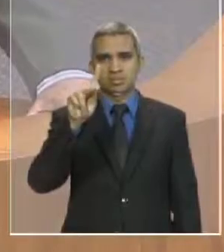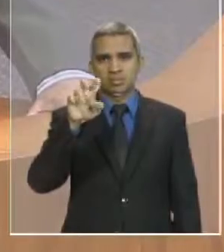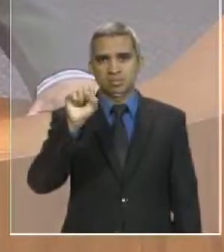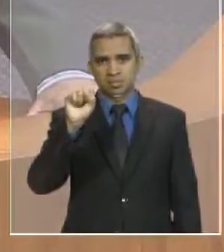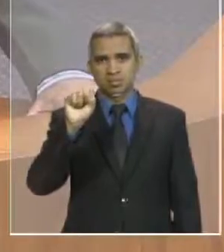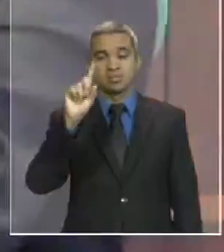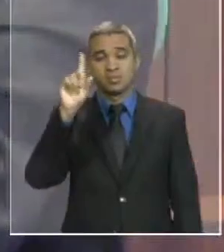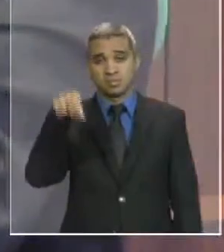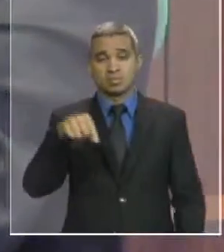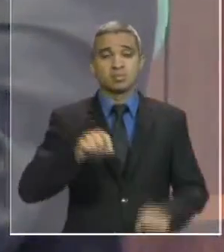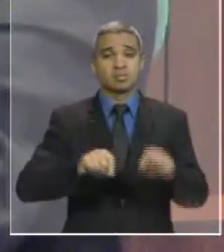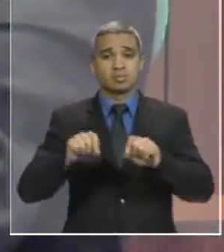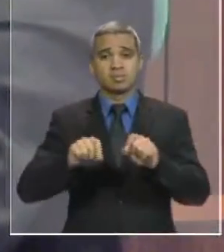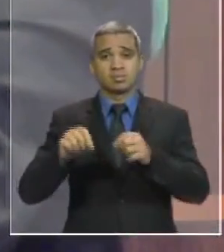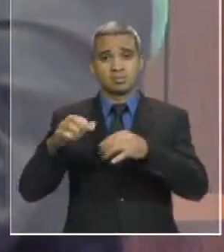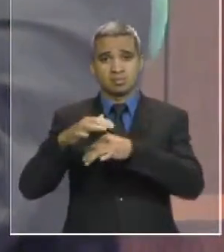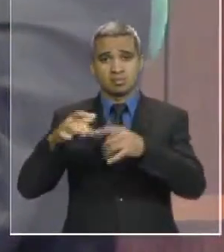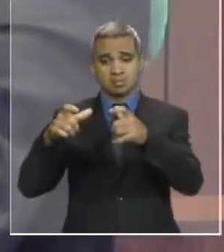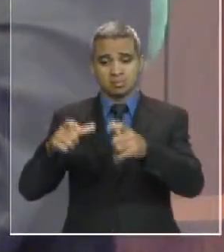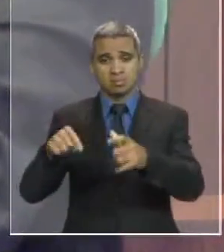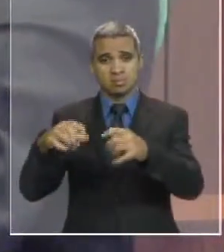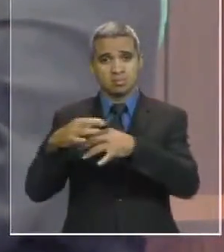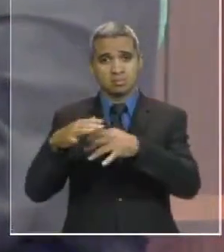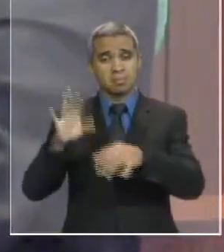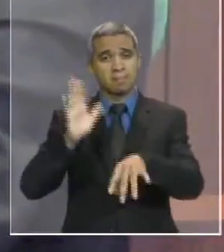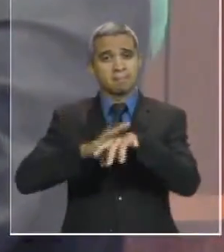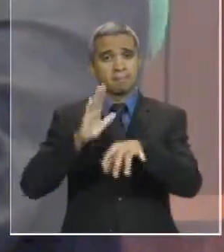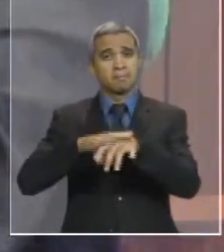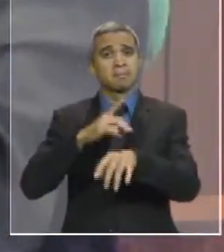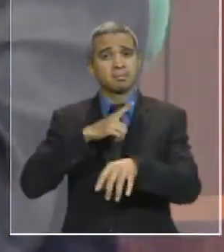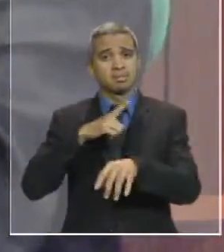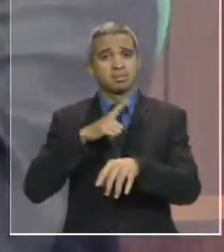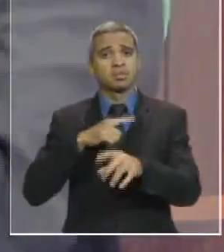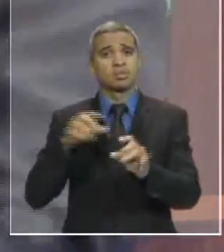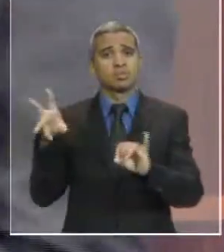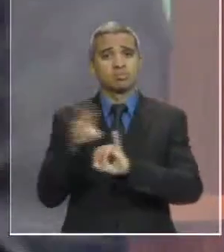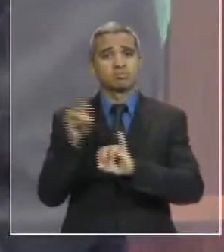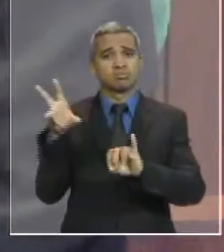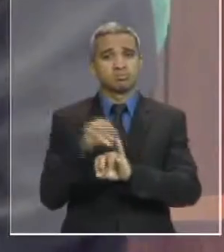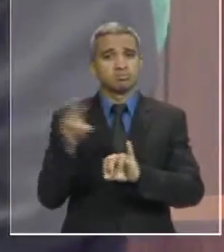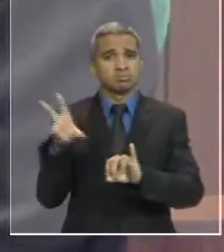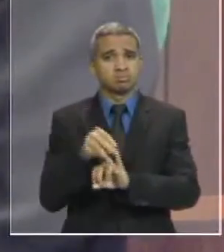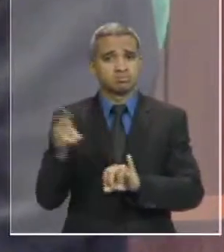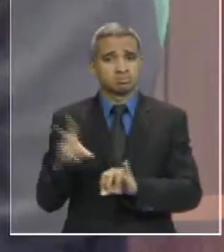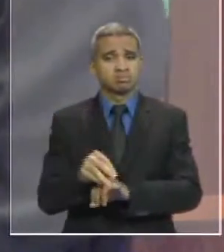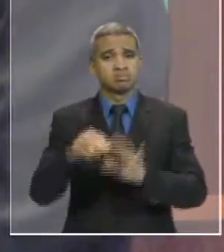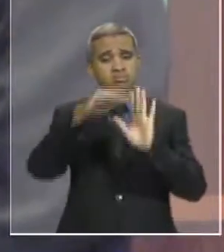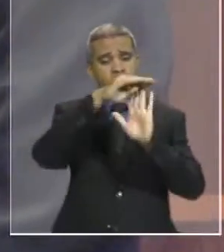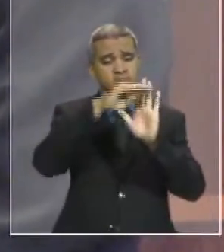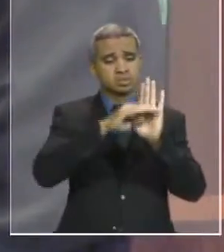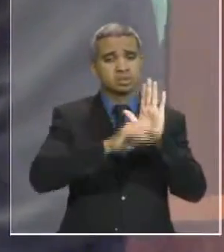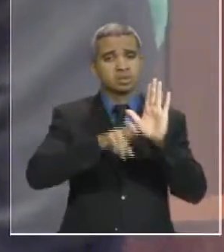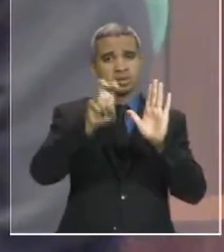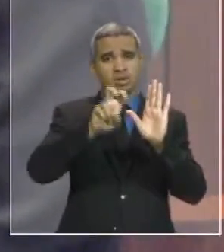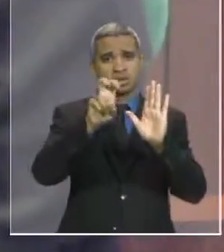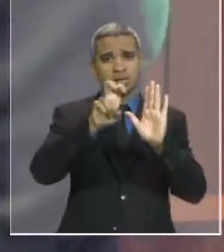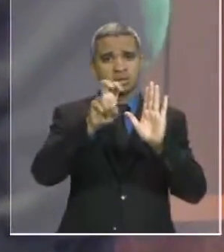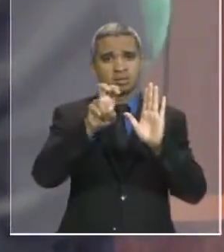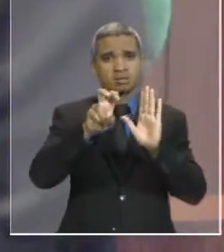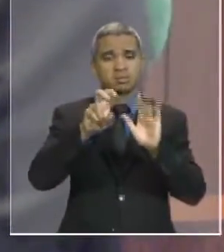estado do Maranhão. Tem uma arrecadação muito grande e nós ficamos surpresos com o problema de água.